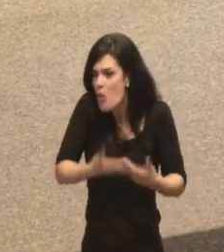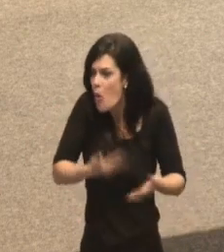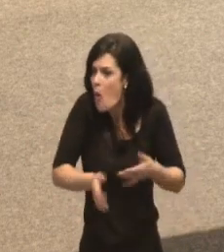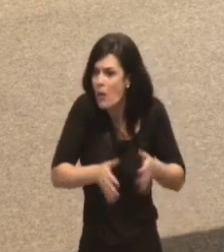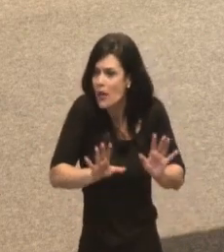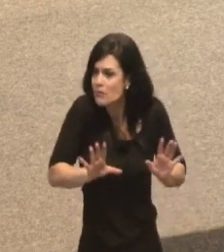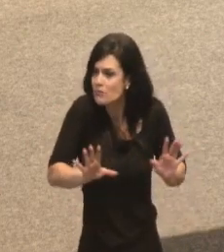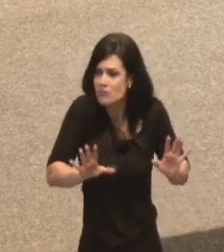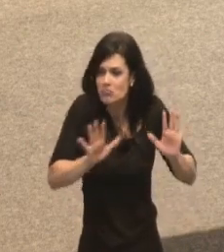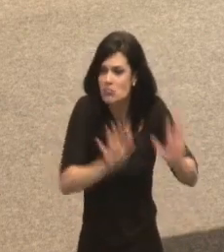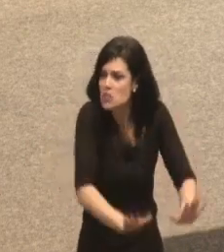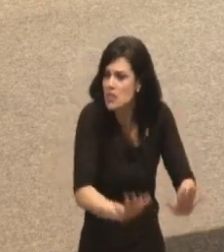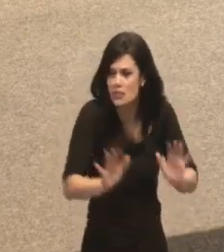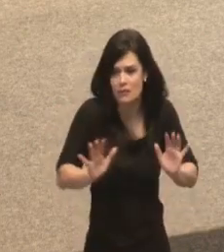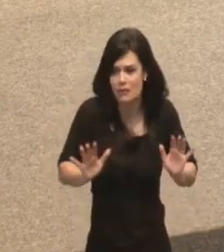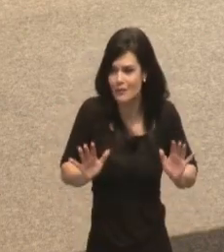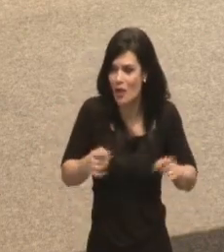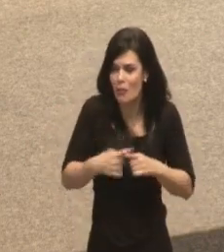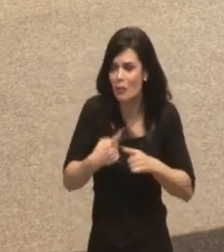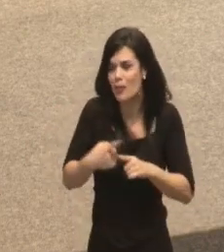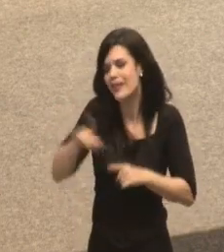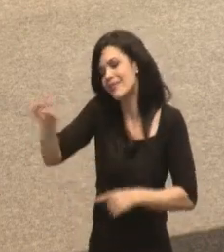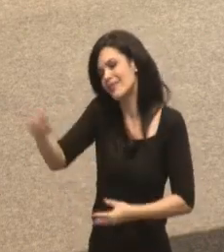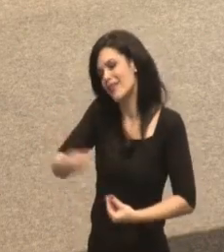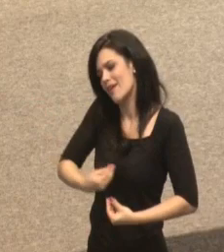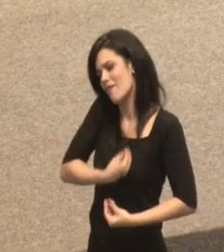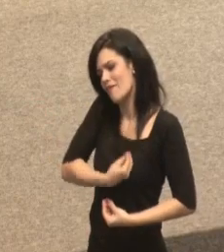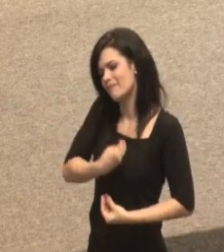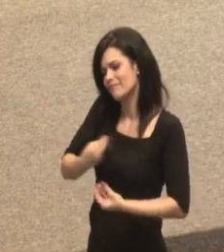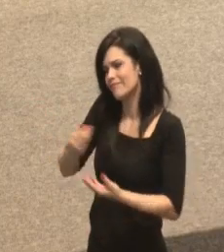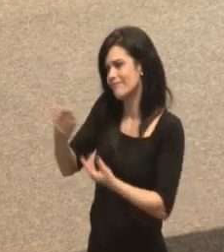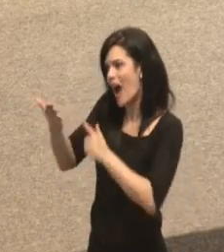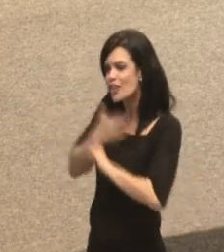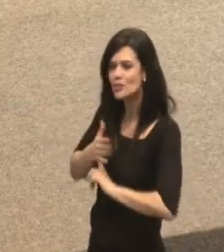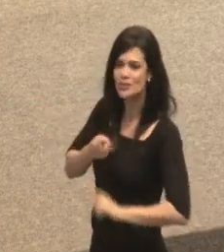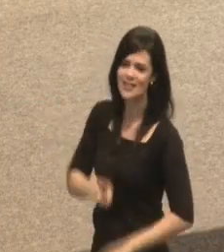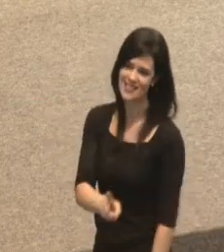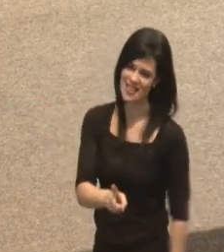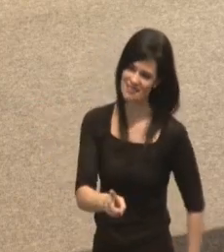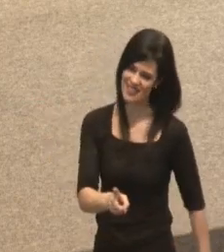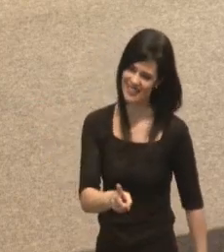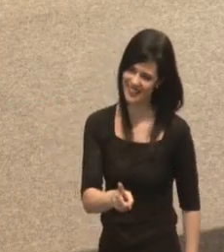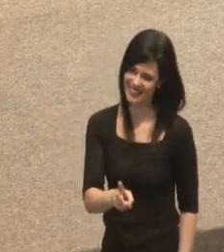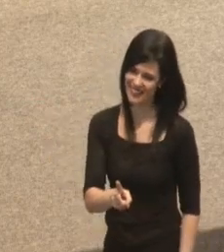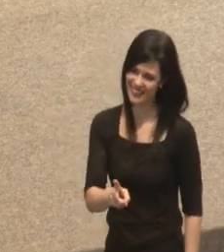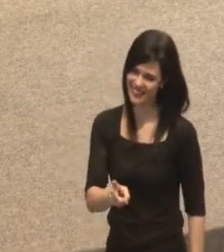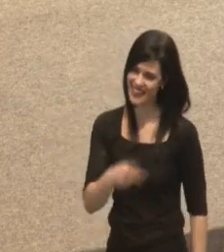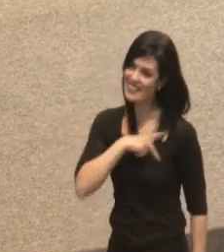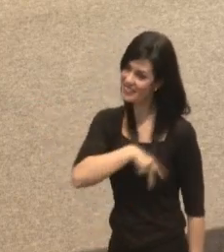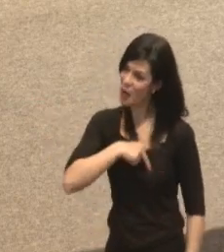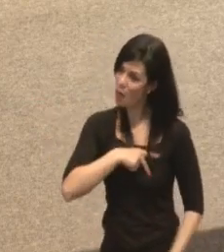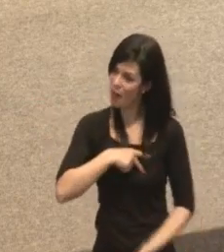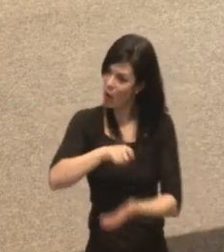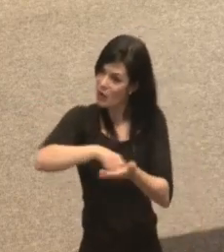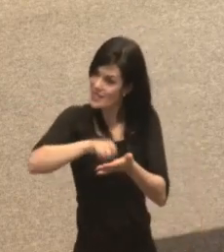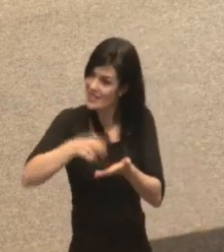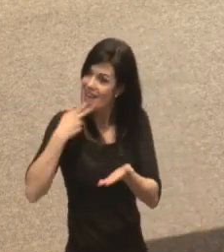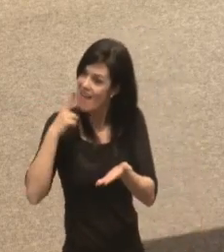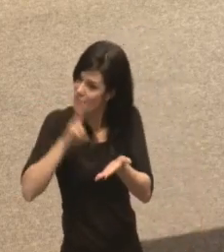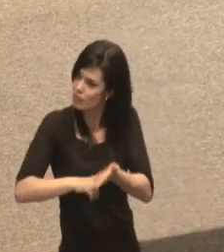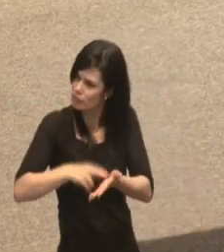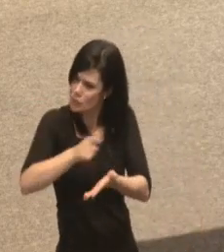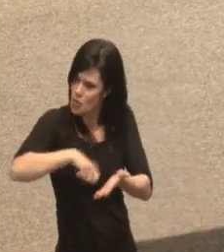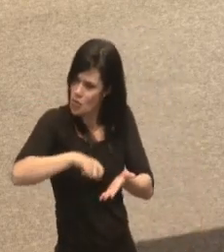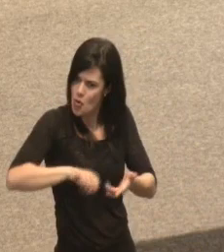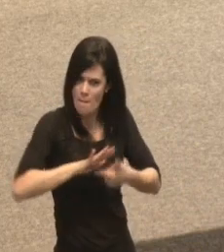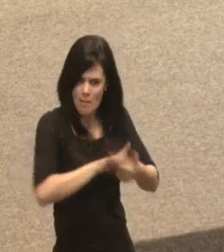minha jornada, Cristo sempre tem me fortalecido. Coisa linda, ele escreve essa carta, encorajando os irmãos: posso todas as coisas